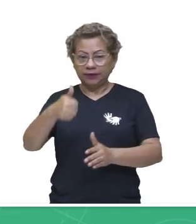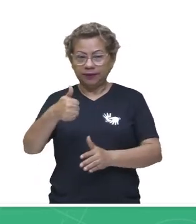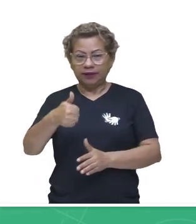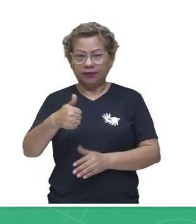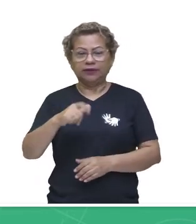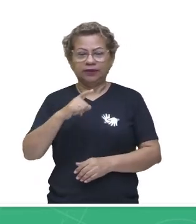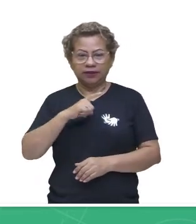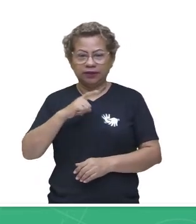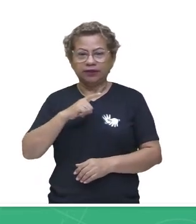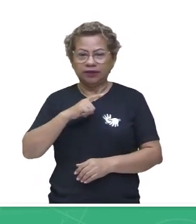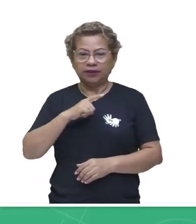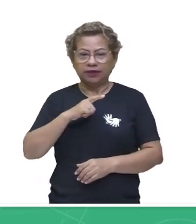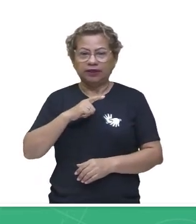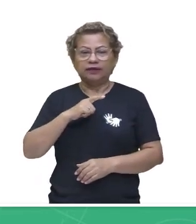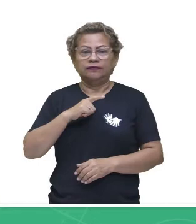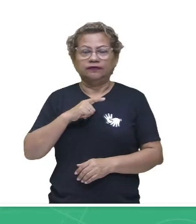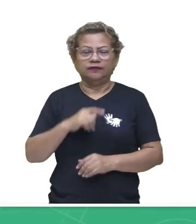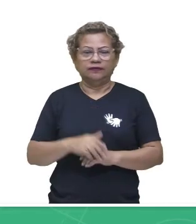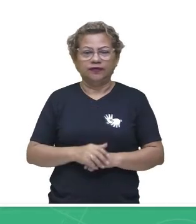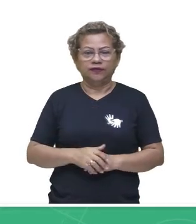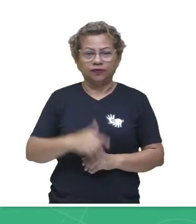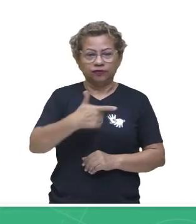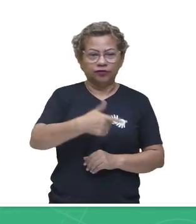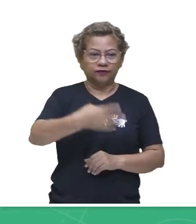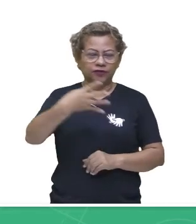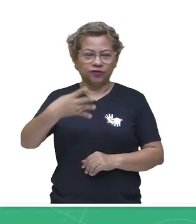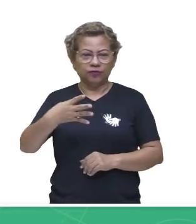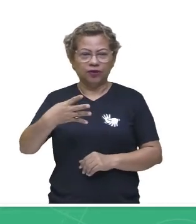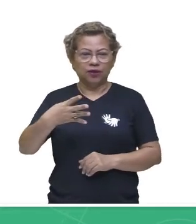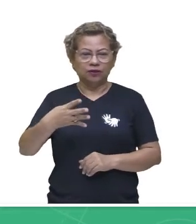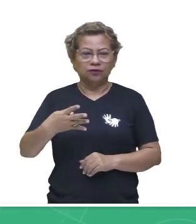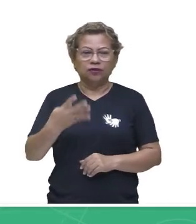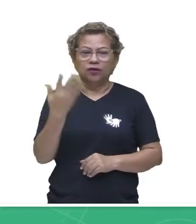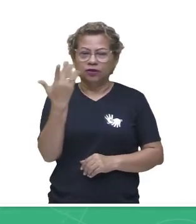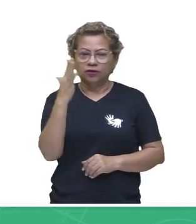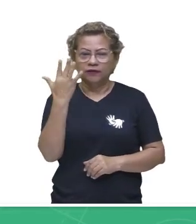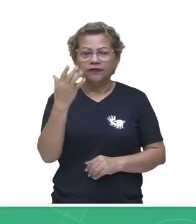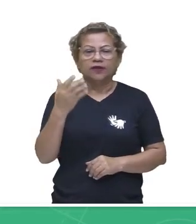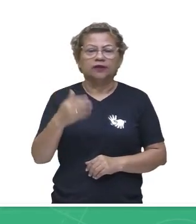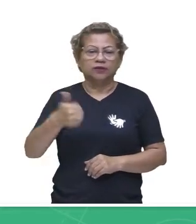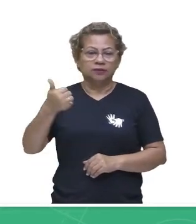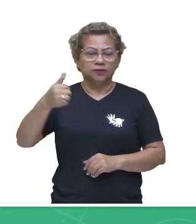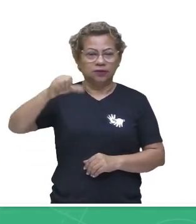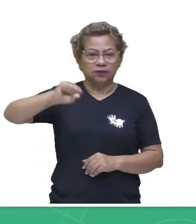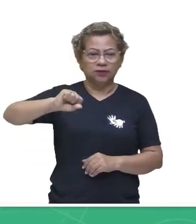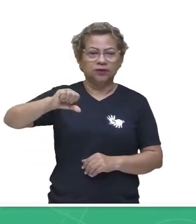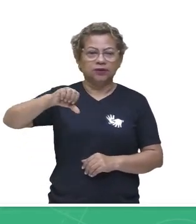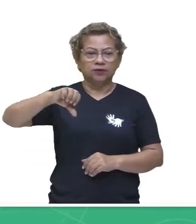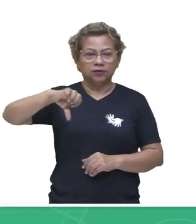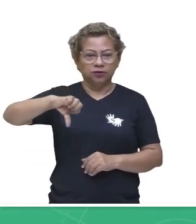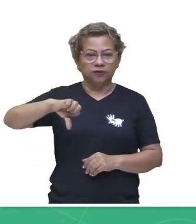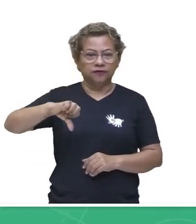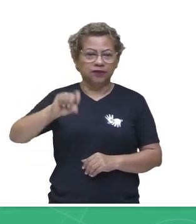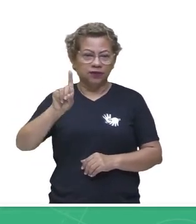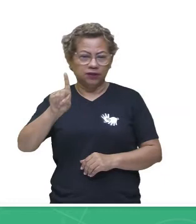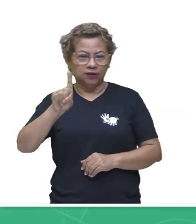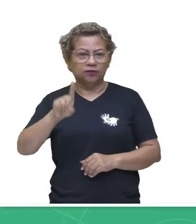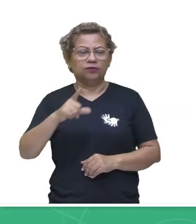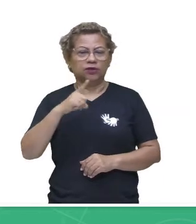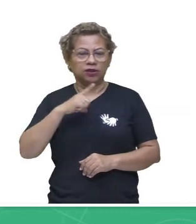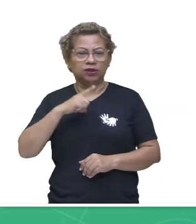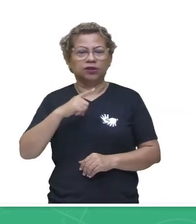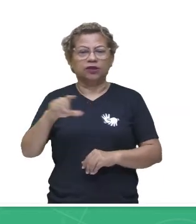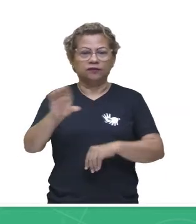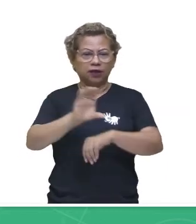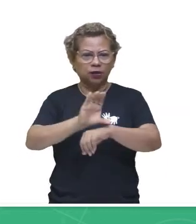Unidos. Estabeleceu-se uma república federativa liberal, com um sistema presidencialista de governo, e trouxe ainda o